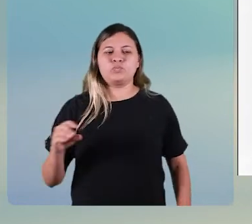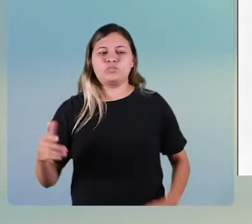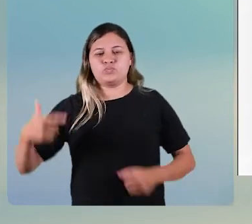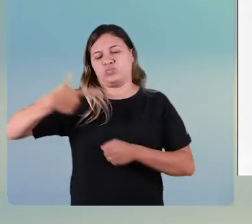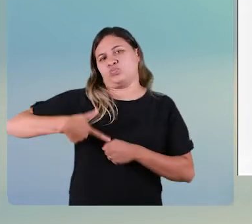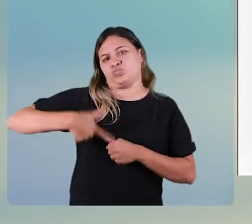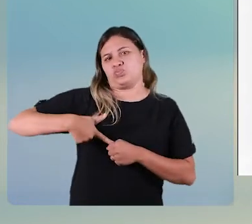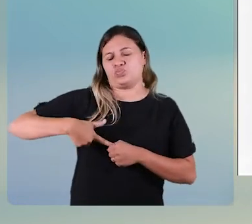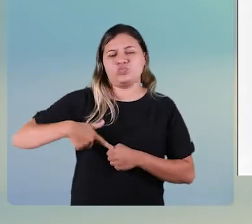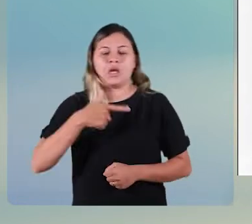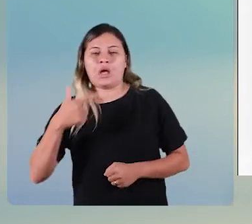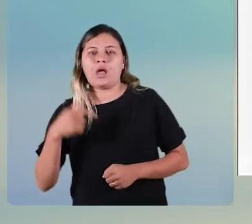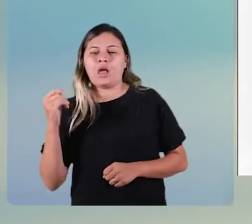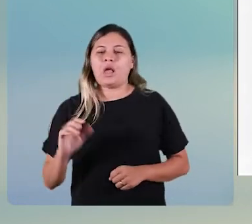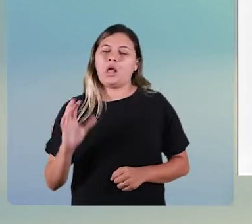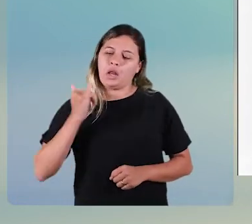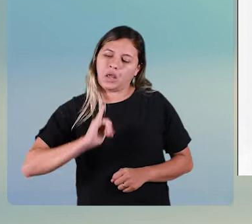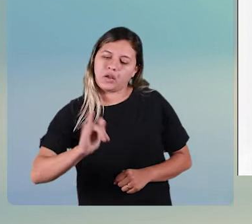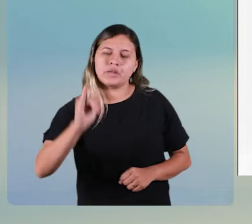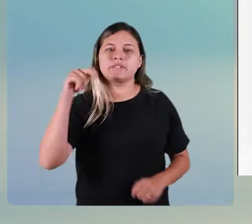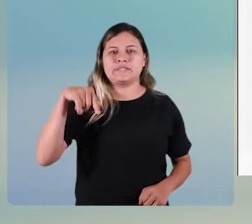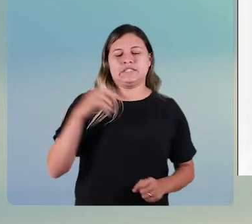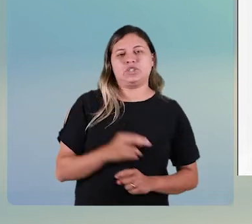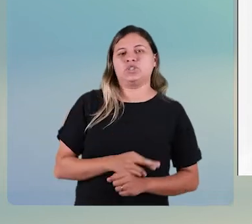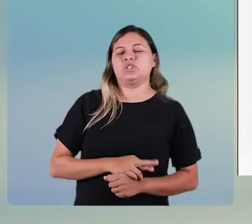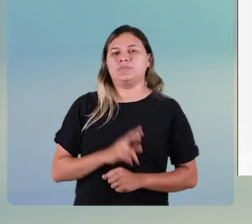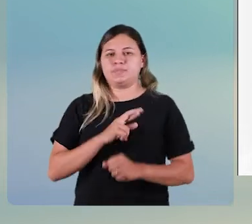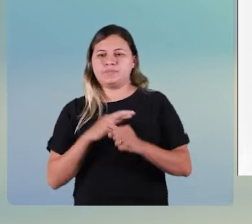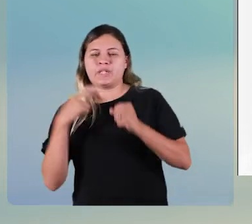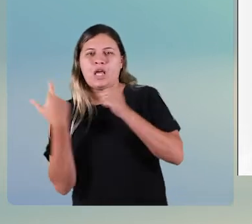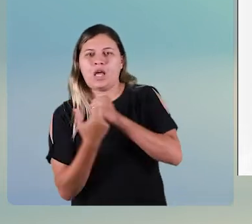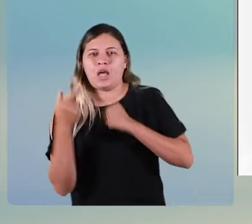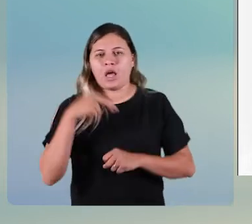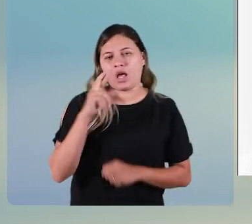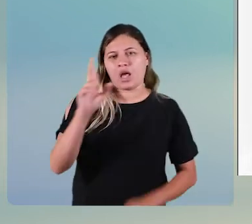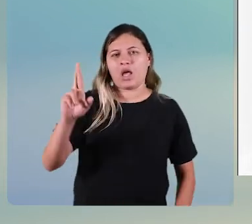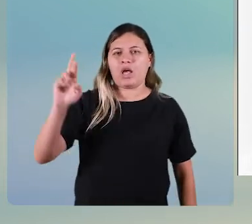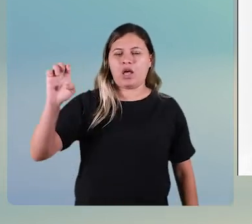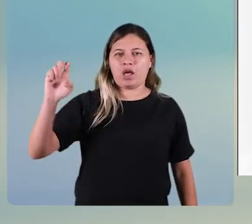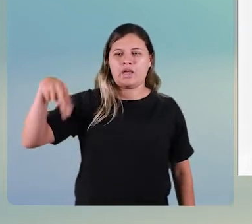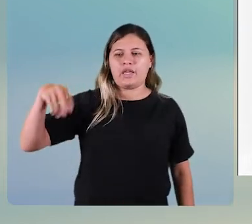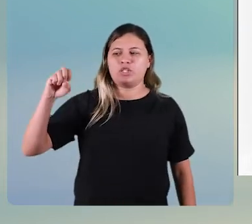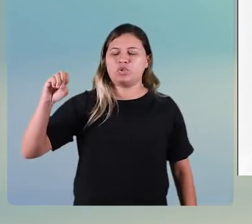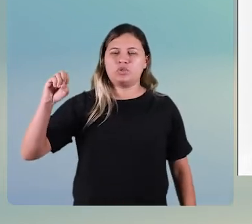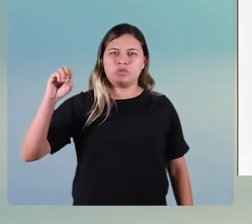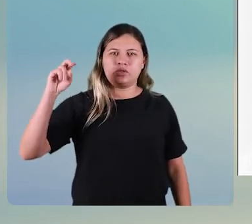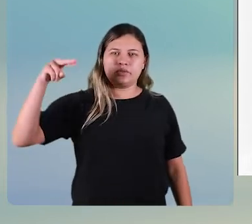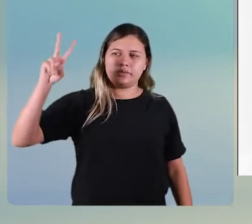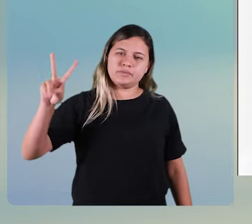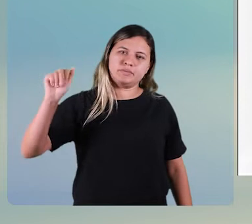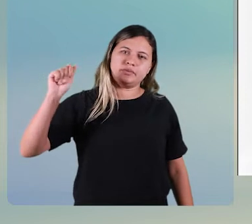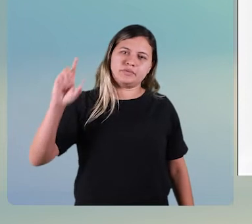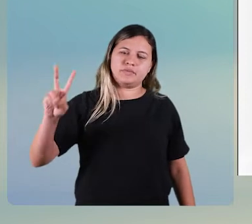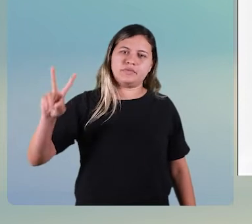biocombustíveis. Esses sim são fontes de energia renováveis, né? Por isso que são chamadas de fontes alternativas, tá? Então,